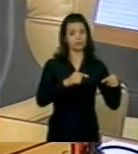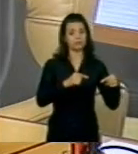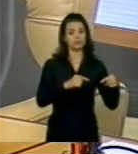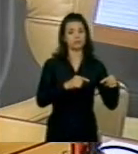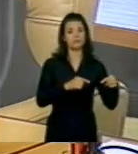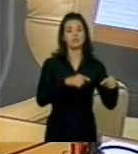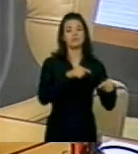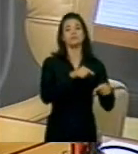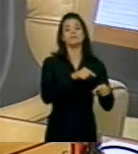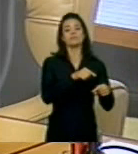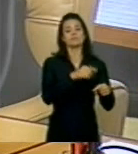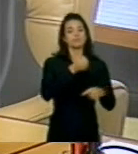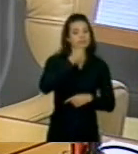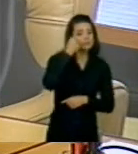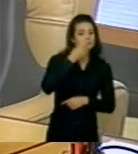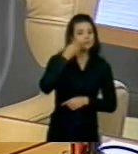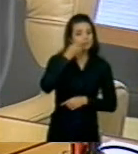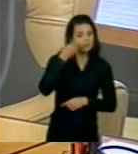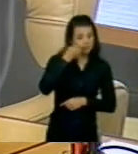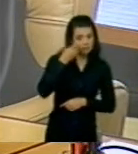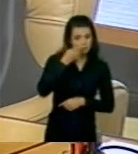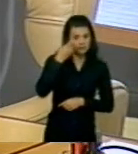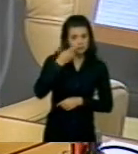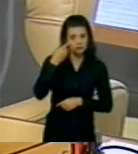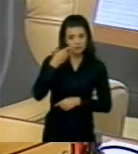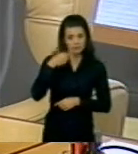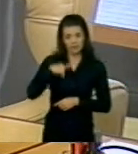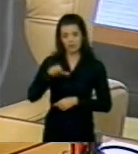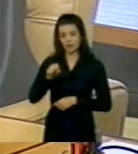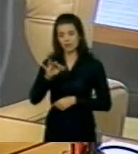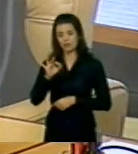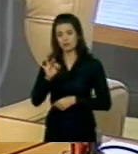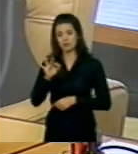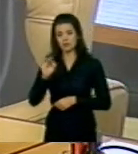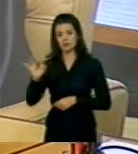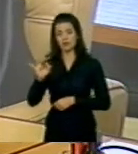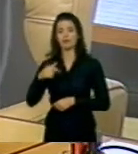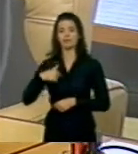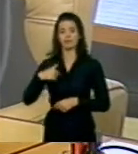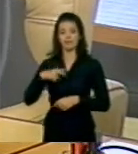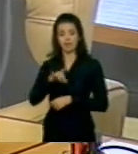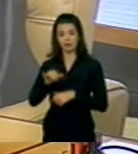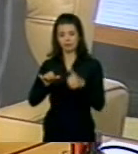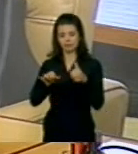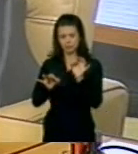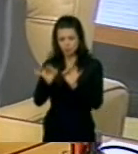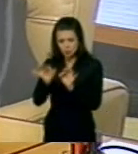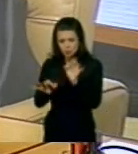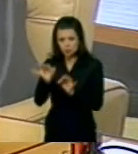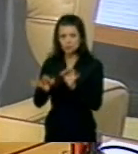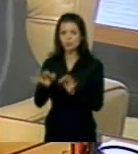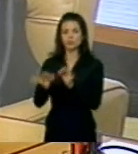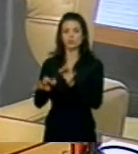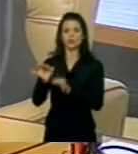após o recebimento da denúncia pelo Supremo, embora não se convole em juízo de culpabilidade, confere a